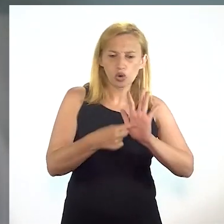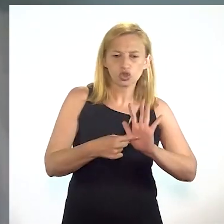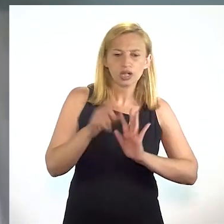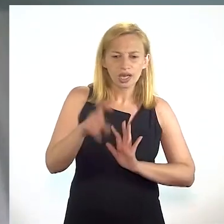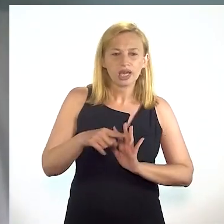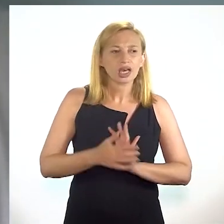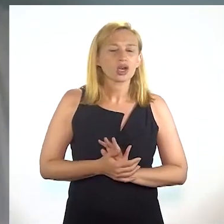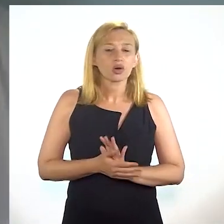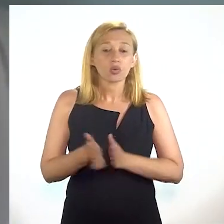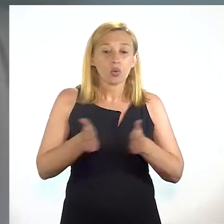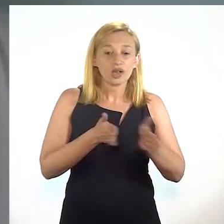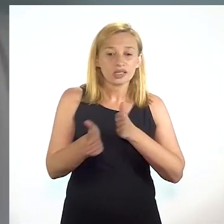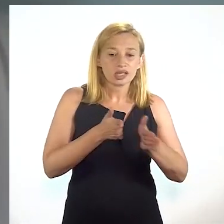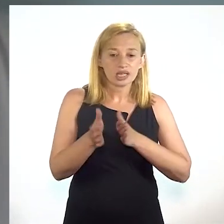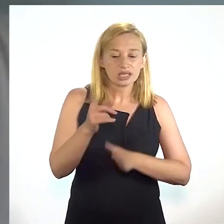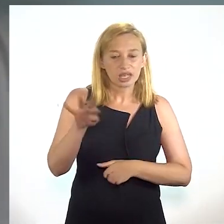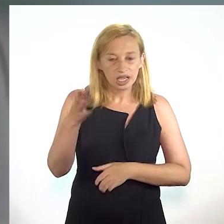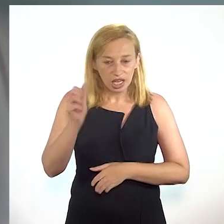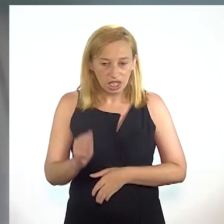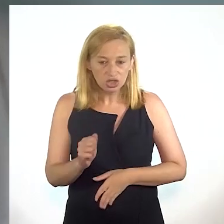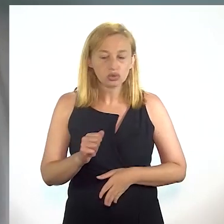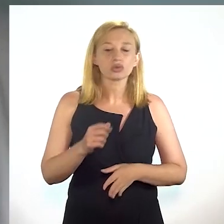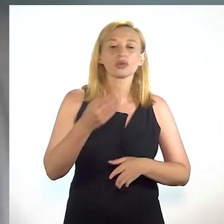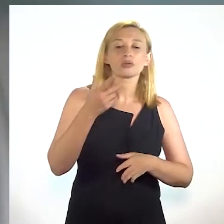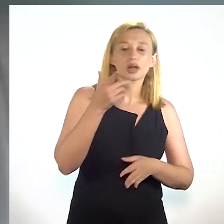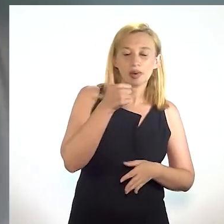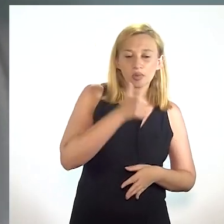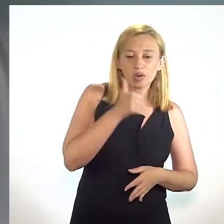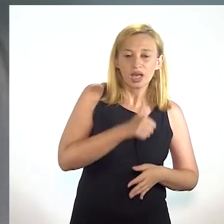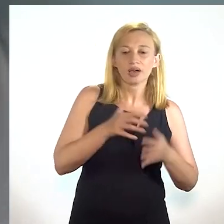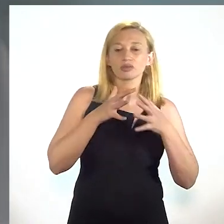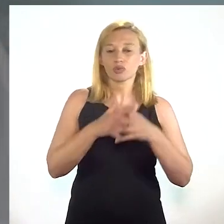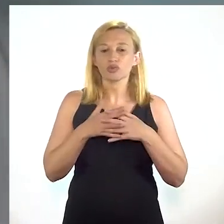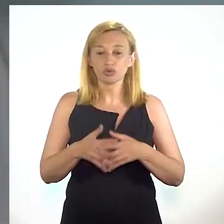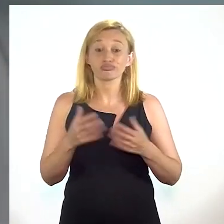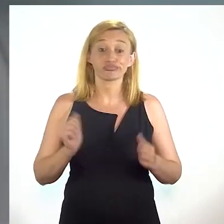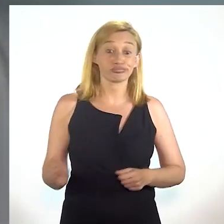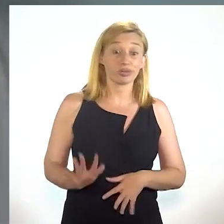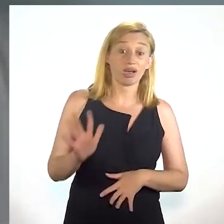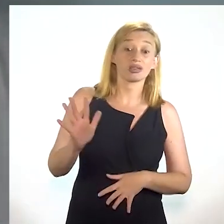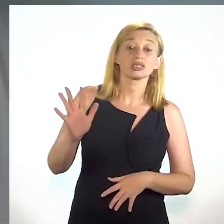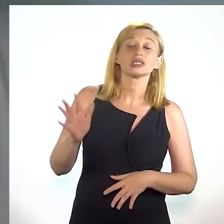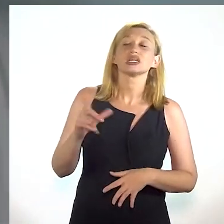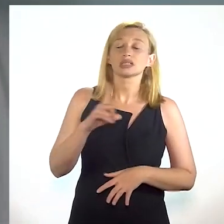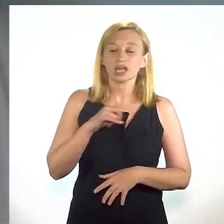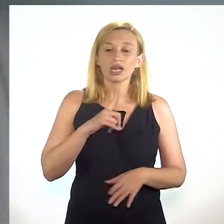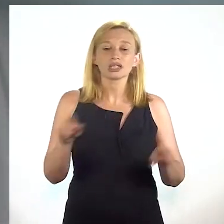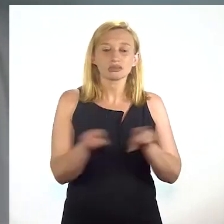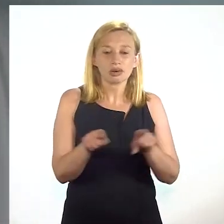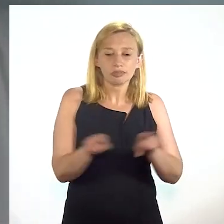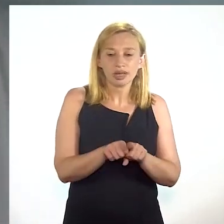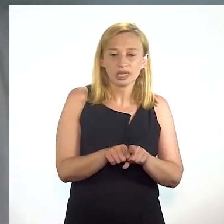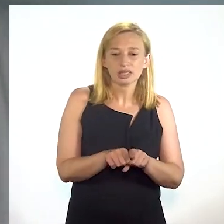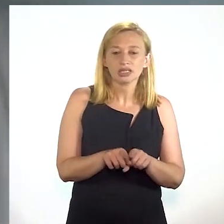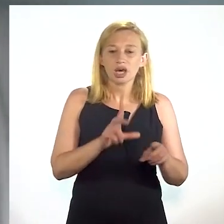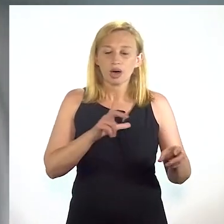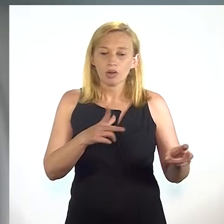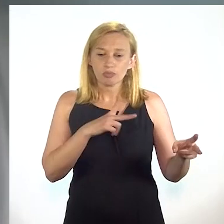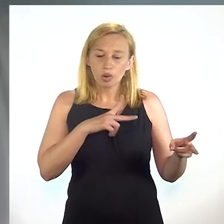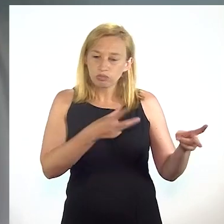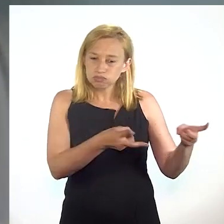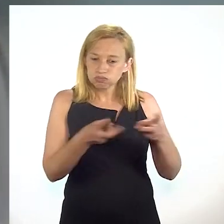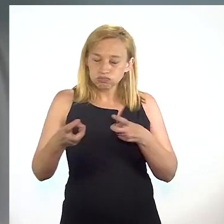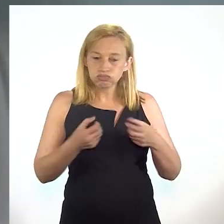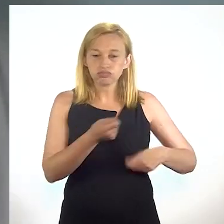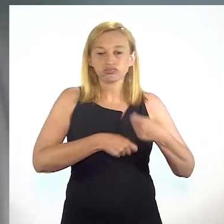pesquisa do Sebrae sobre empreendedorismo feminino que mostram isso, né? O acesso ao crédito para as mulheres é mais complexo, é mais caro.